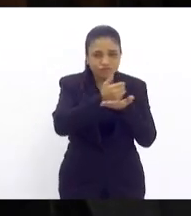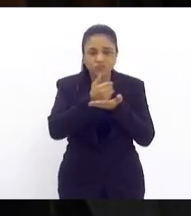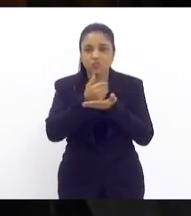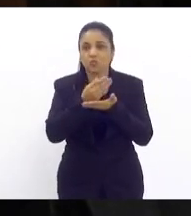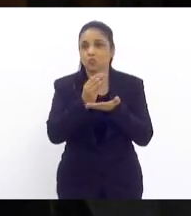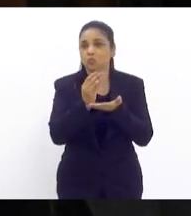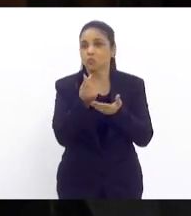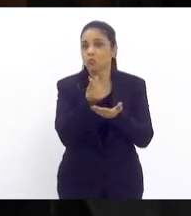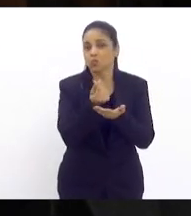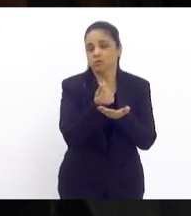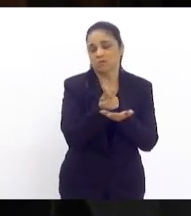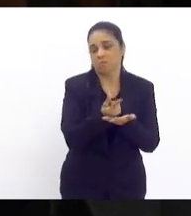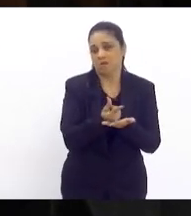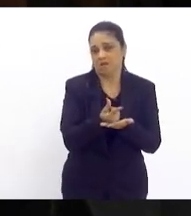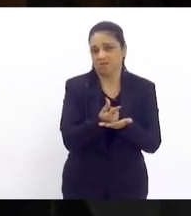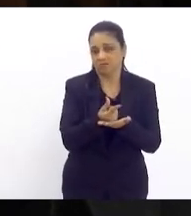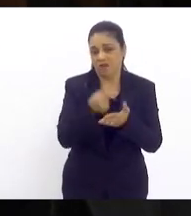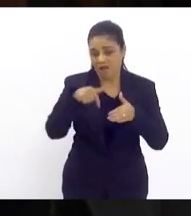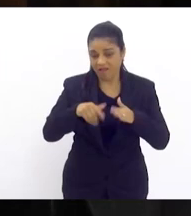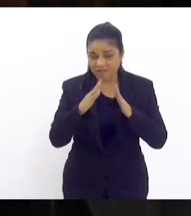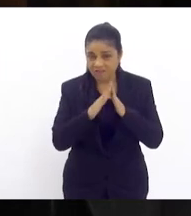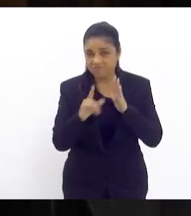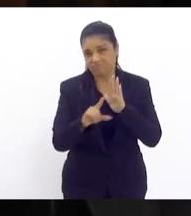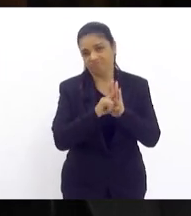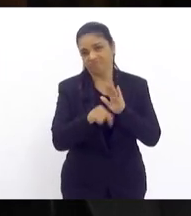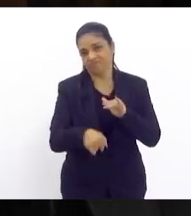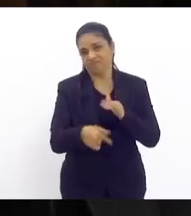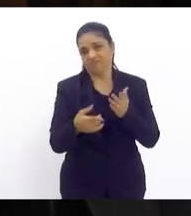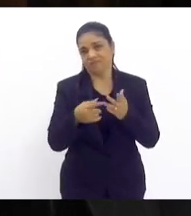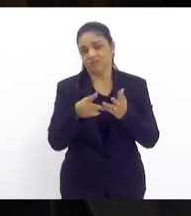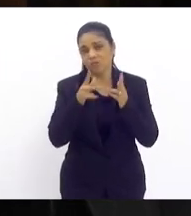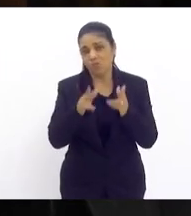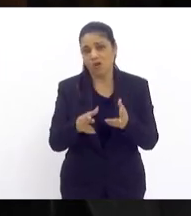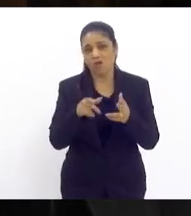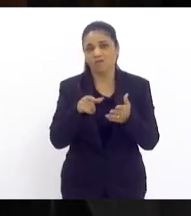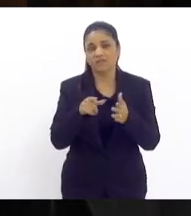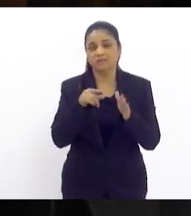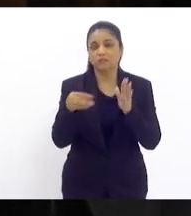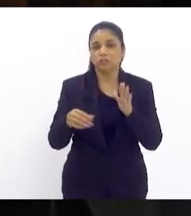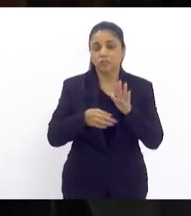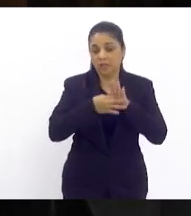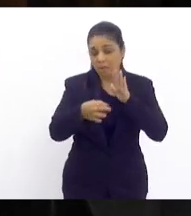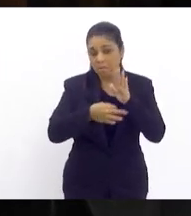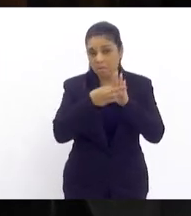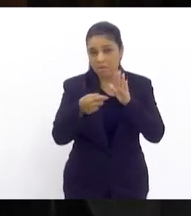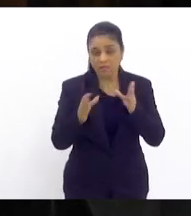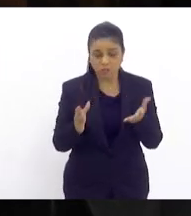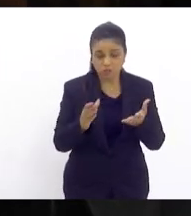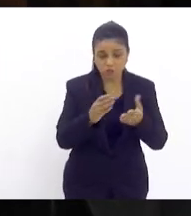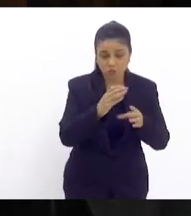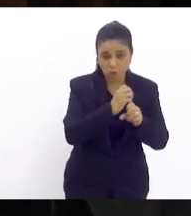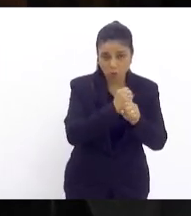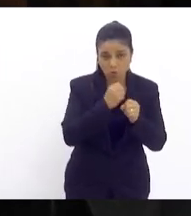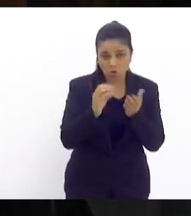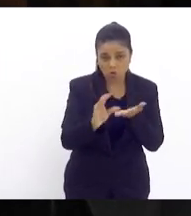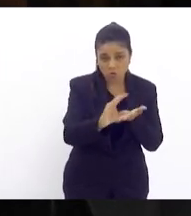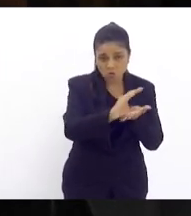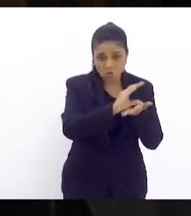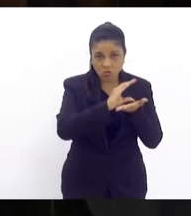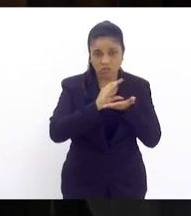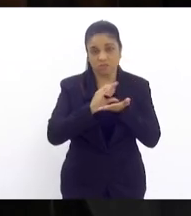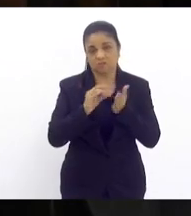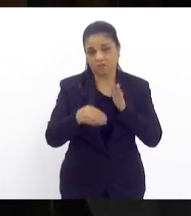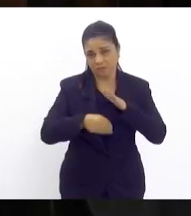Quando chegarem quando chegar o momento das emendas de orçamento muitos deputados vão apresentar na engenharia emendas de